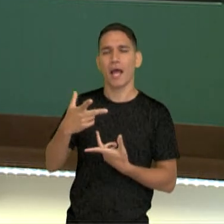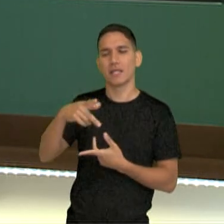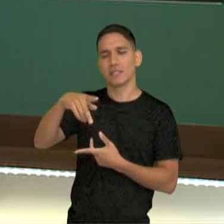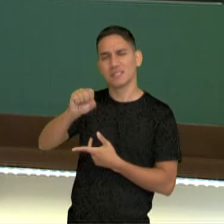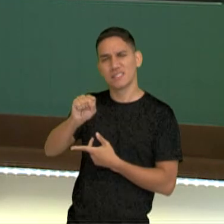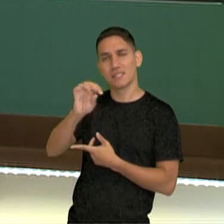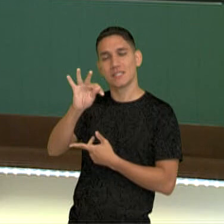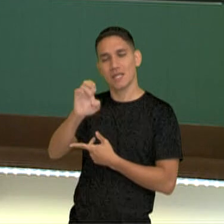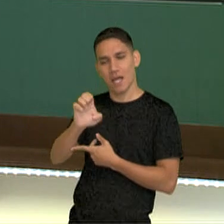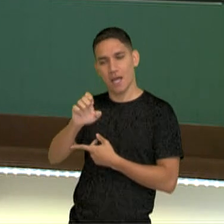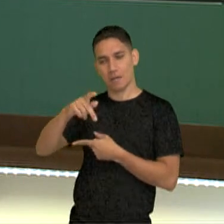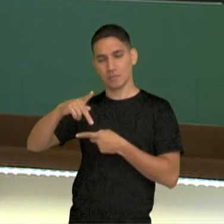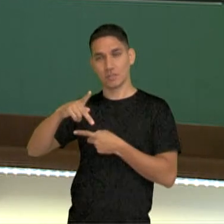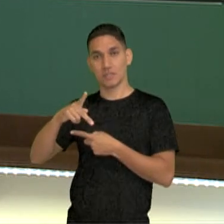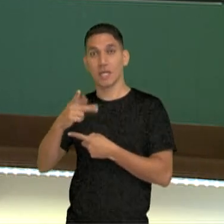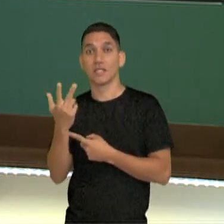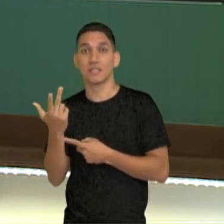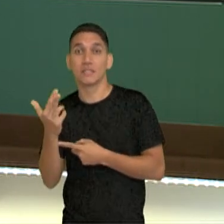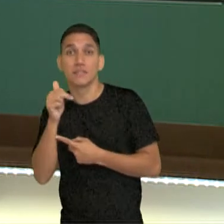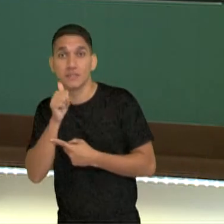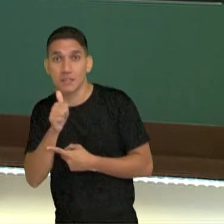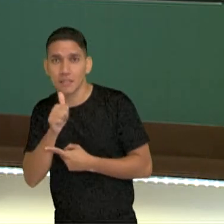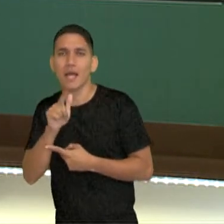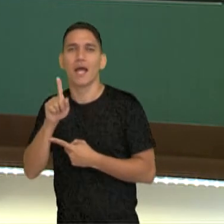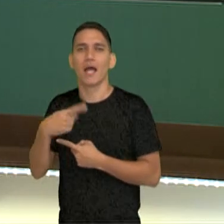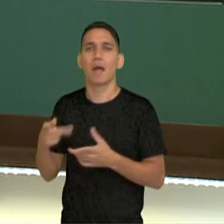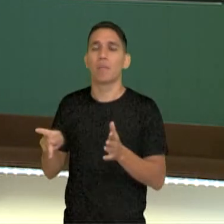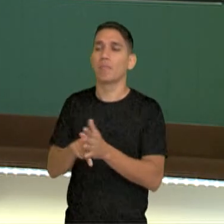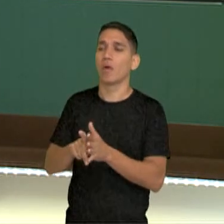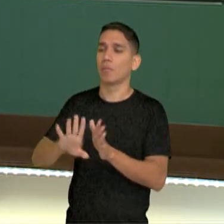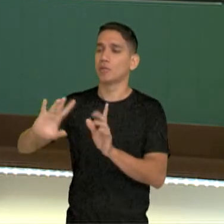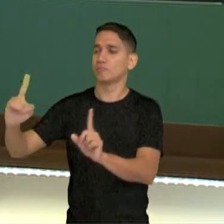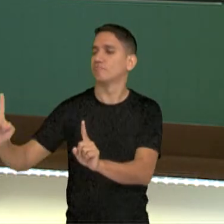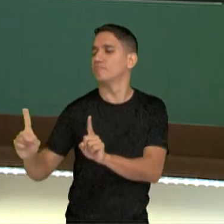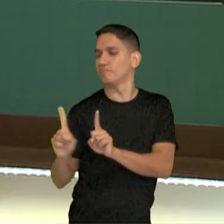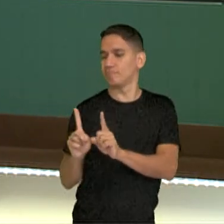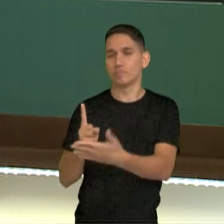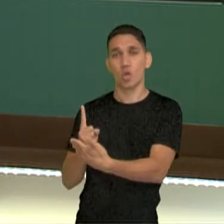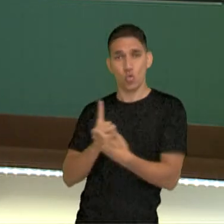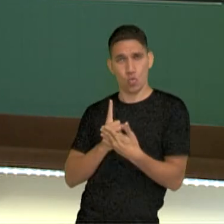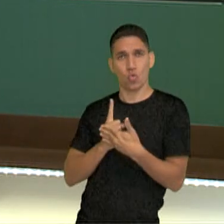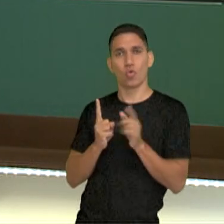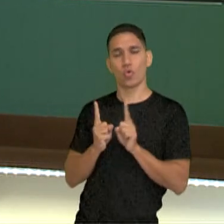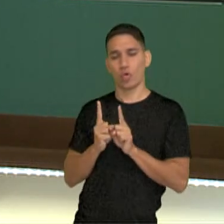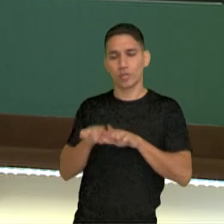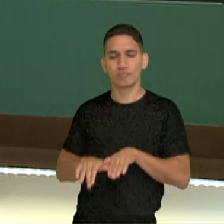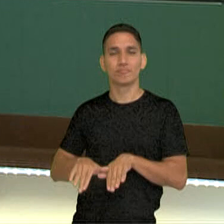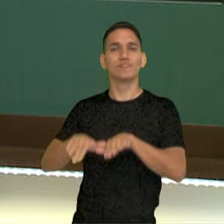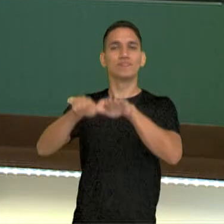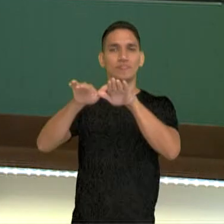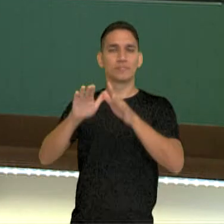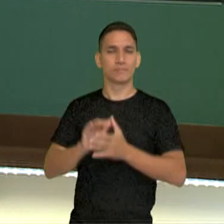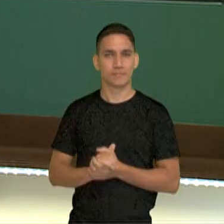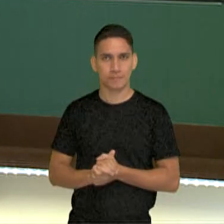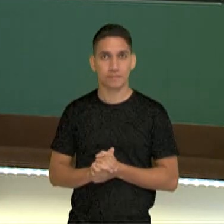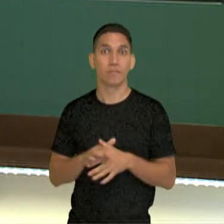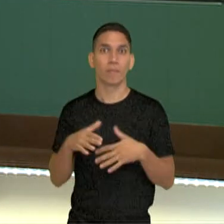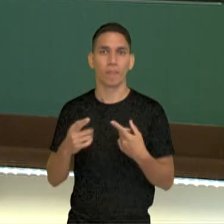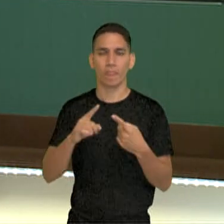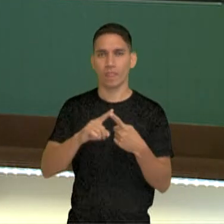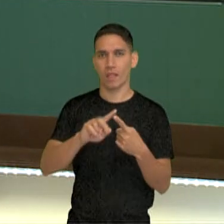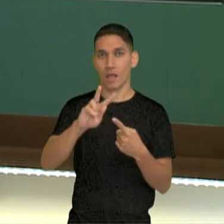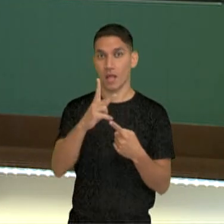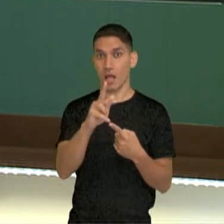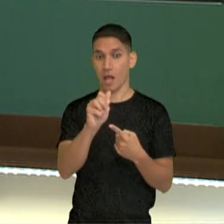é um irmão de criação, uma irmã de criação. Então, perceberam? Então, nós temos o half,